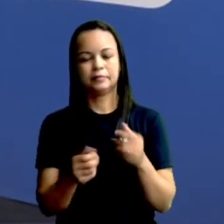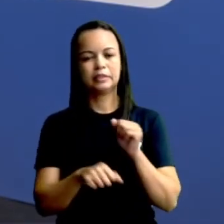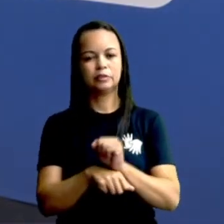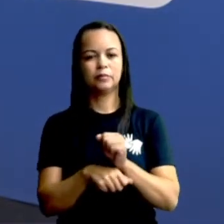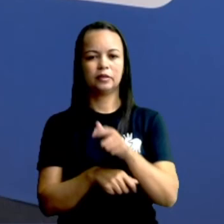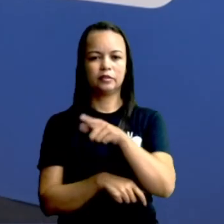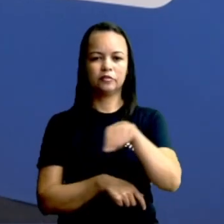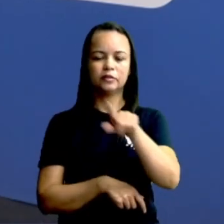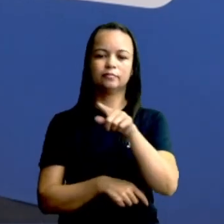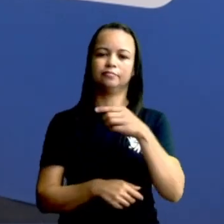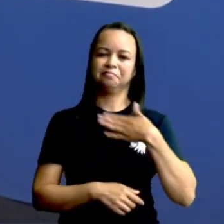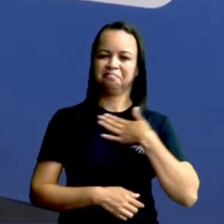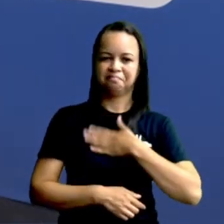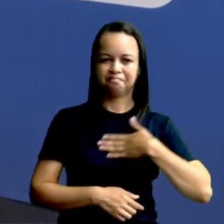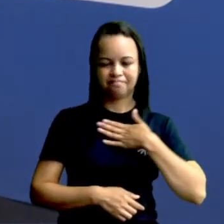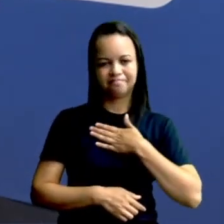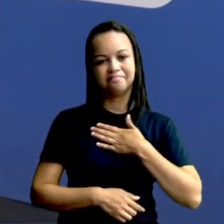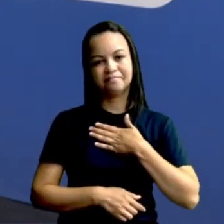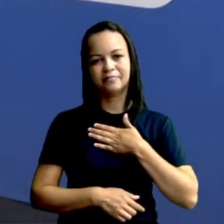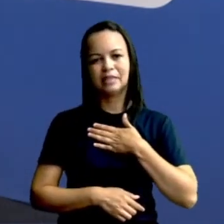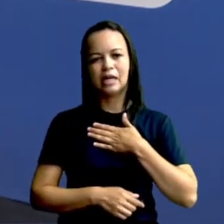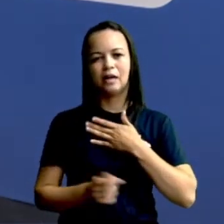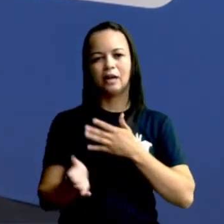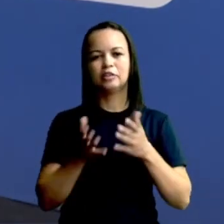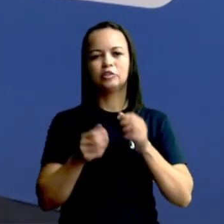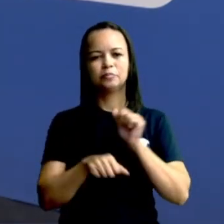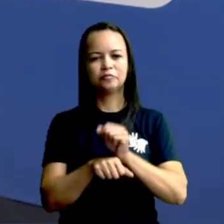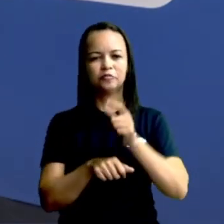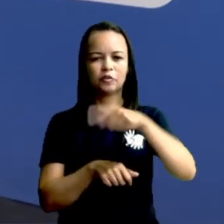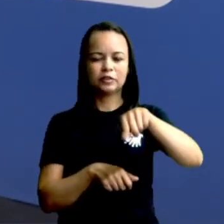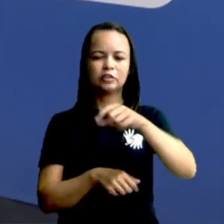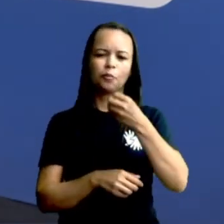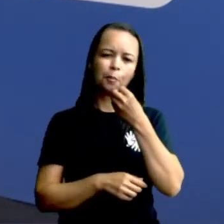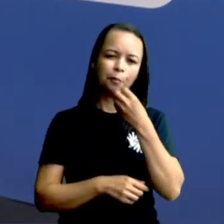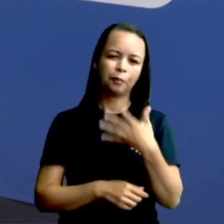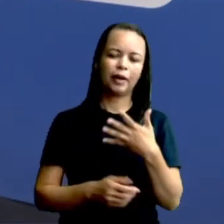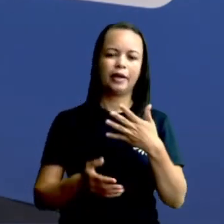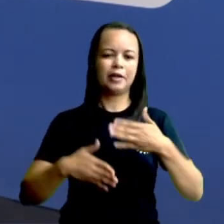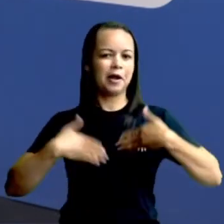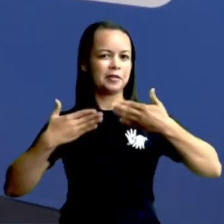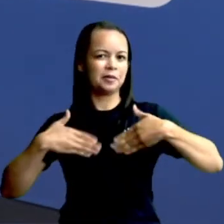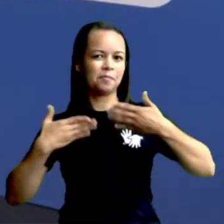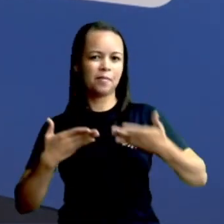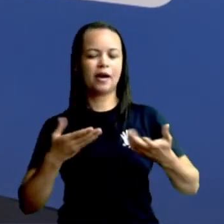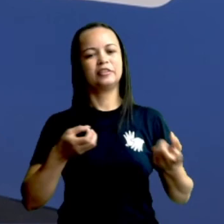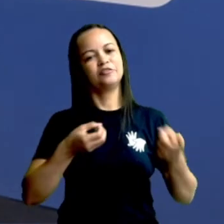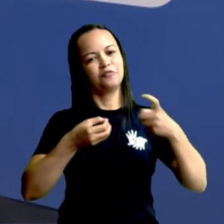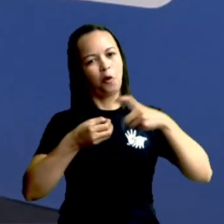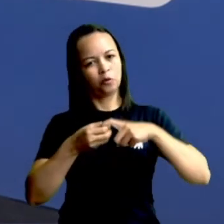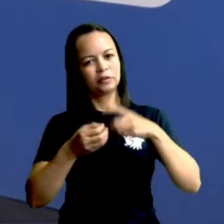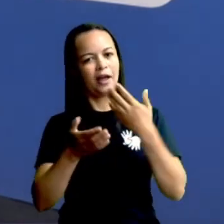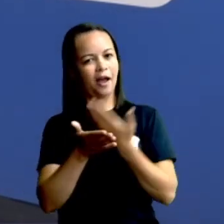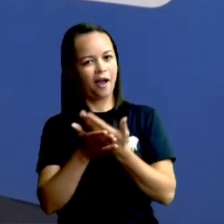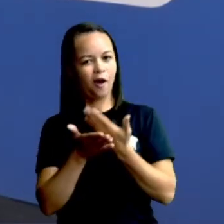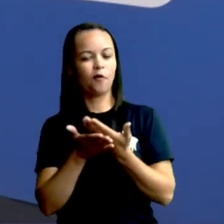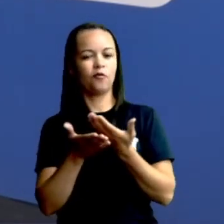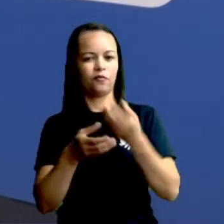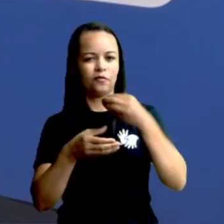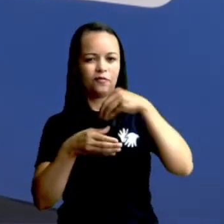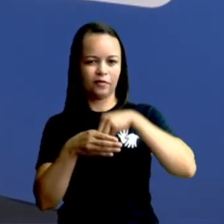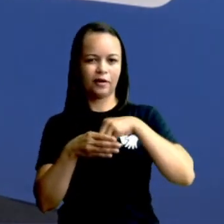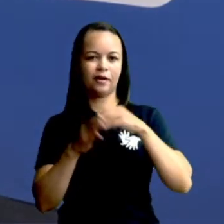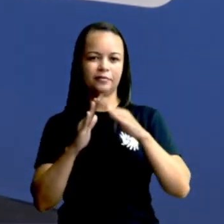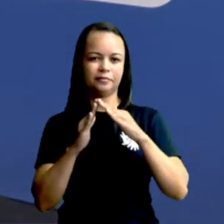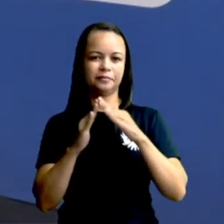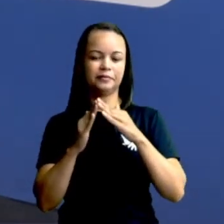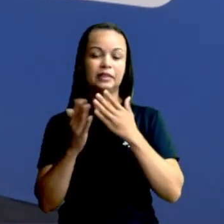que vocês tenham gostado, certo? Espero que todos estejam bem, que estejam animados. Está mais perto do que longe da gente voltar para a nossa escola.